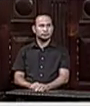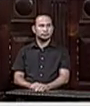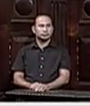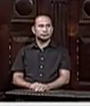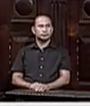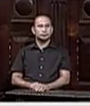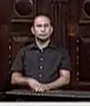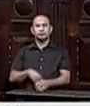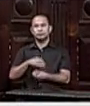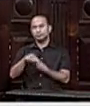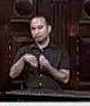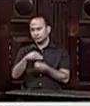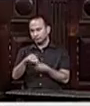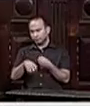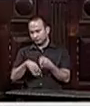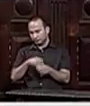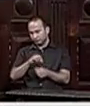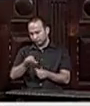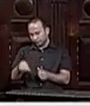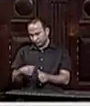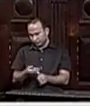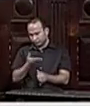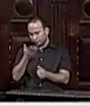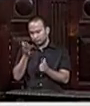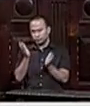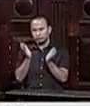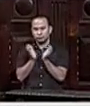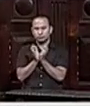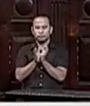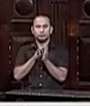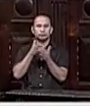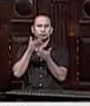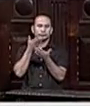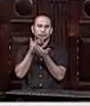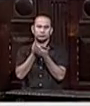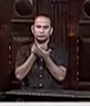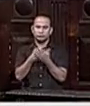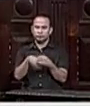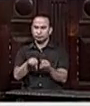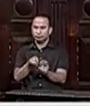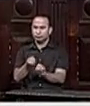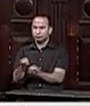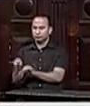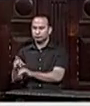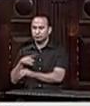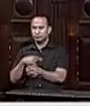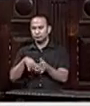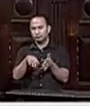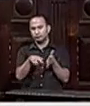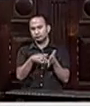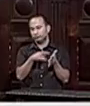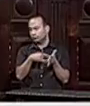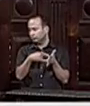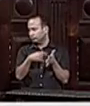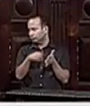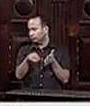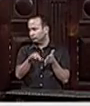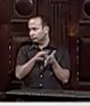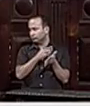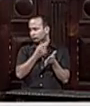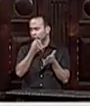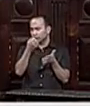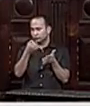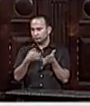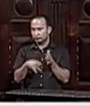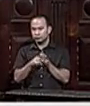e entre as inovações pedagógicas inscritas no projeto dos